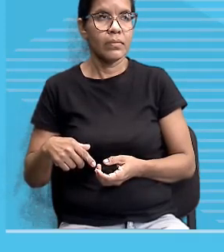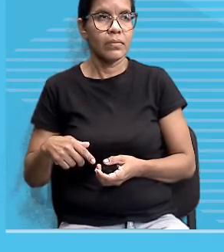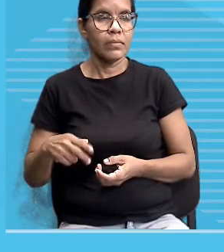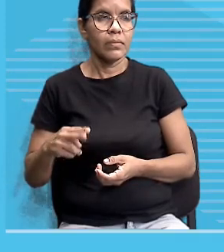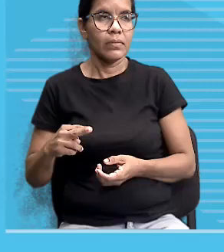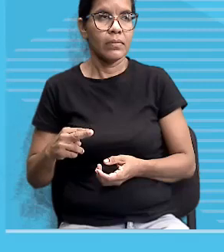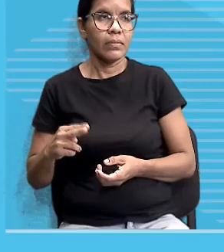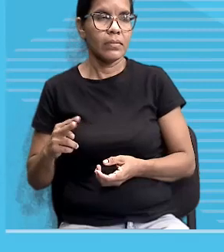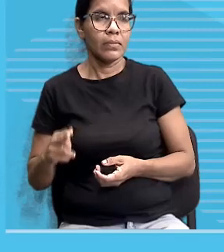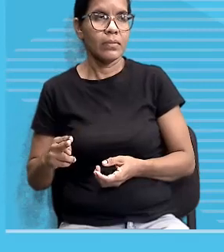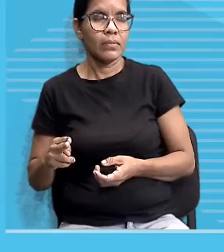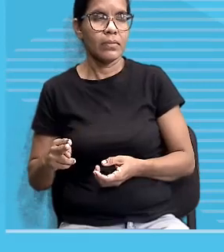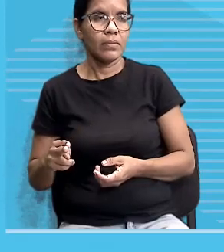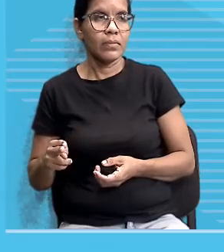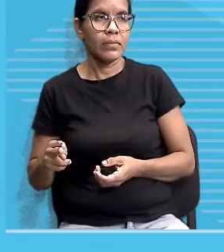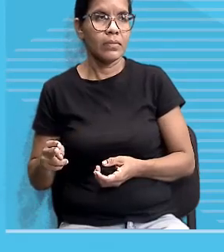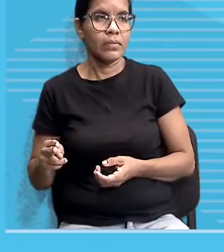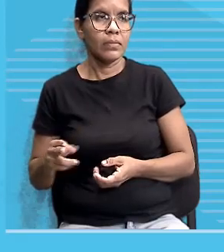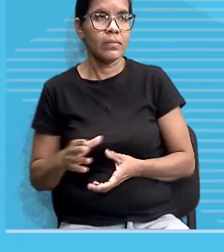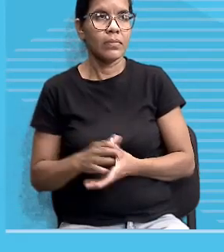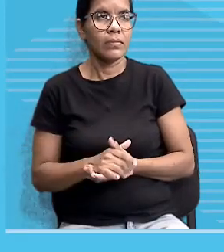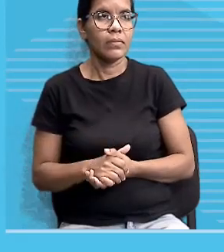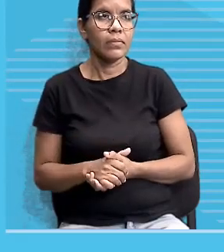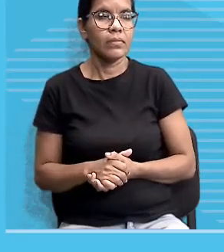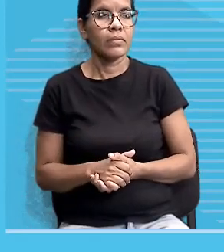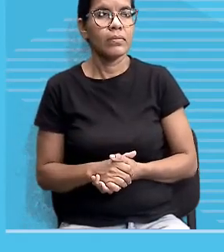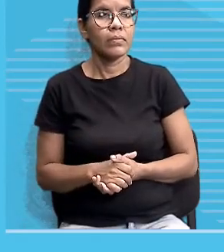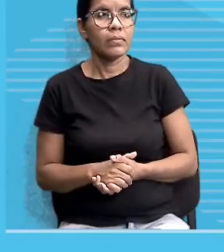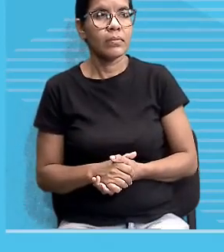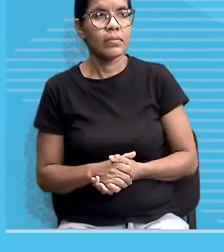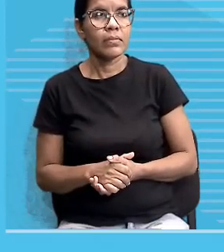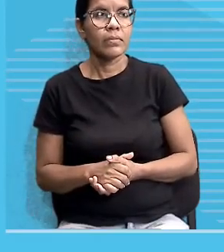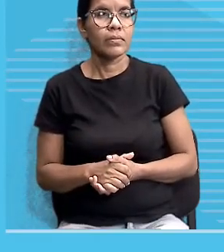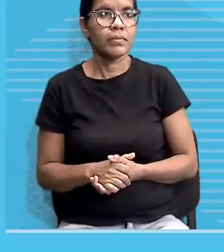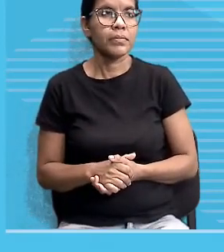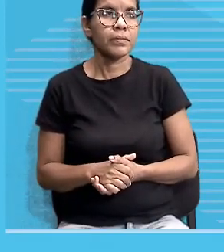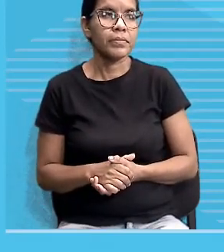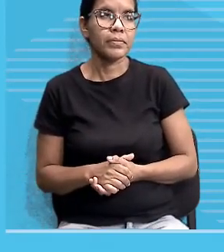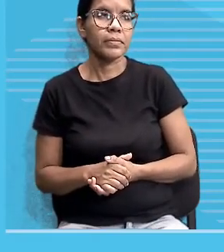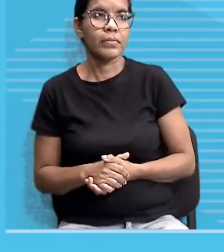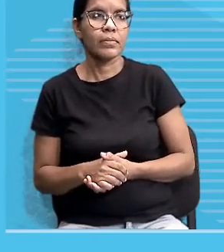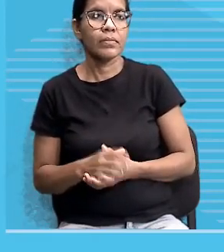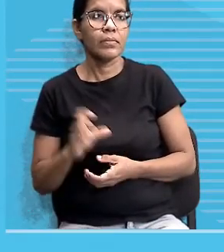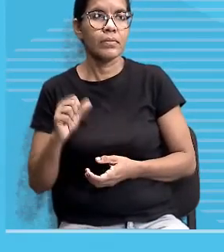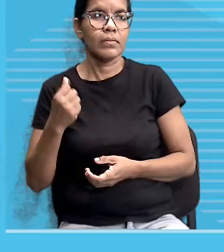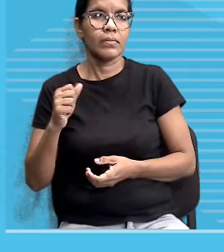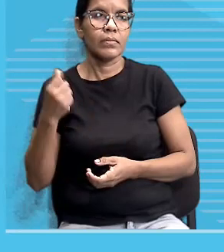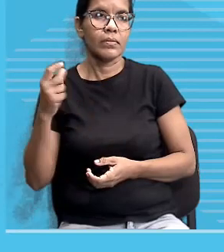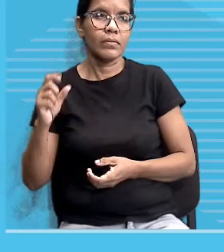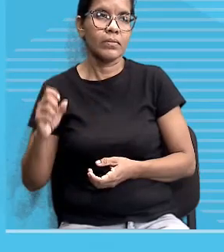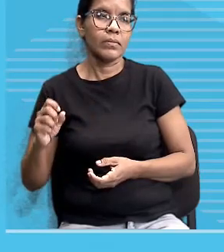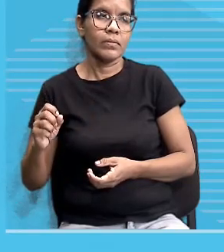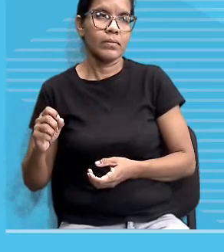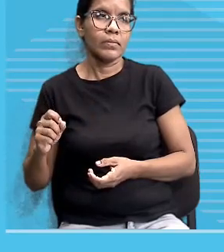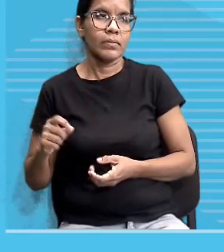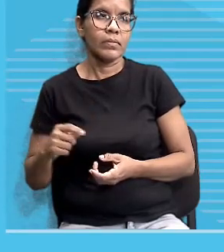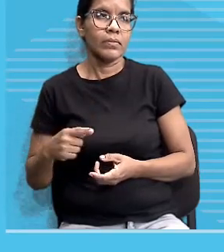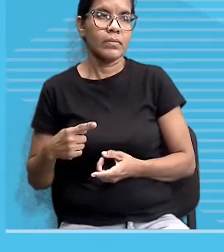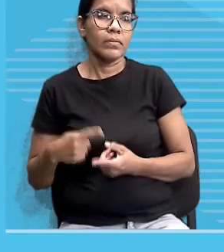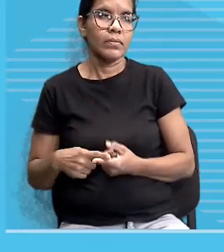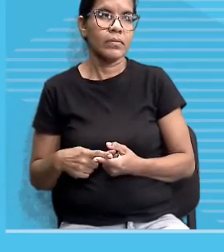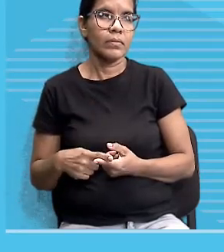Esse é o que eu quero de terminar e a massa o vale